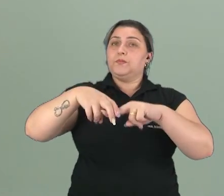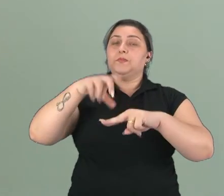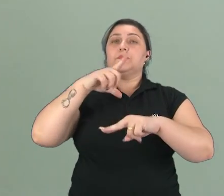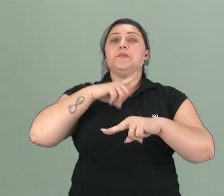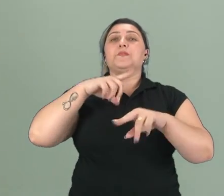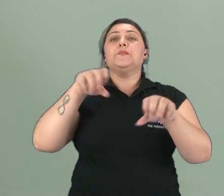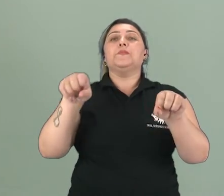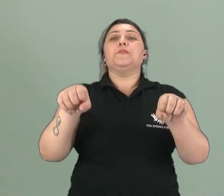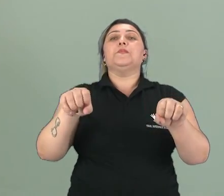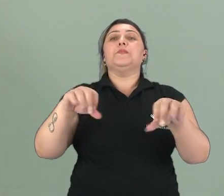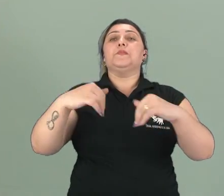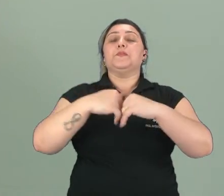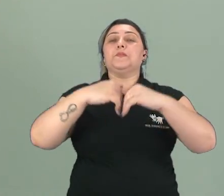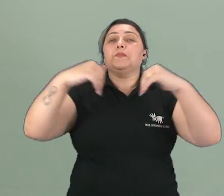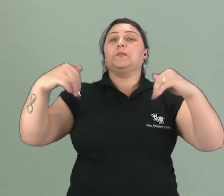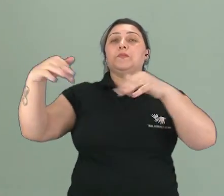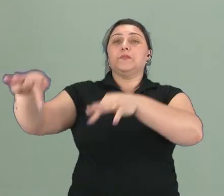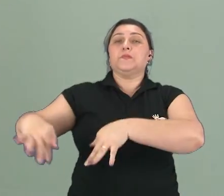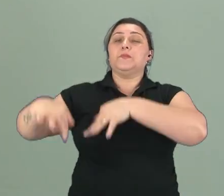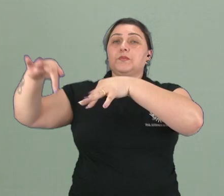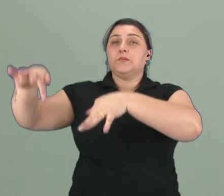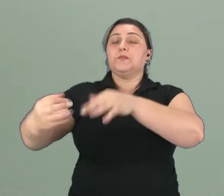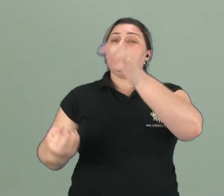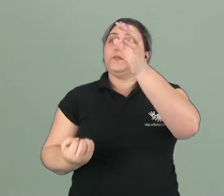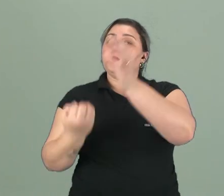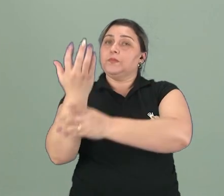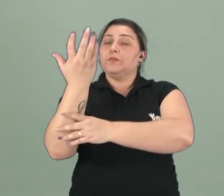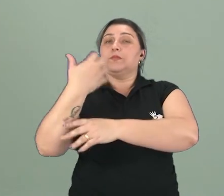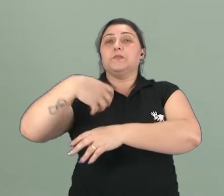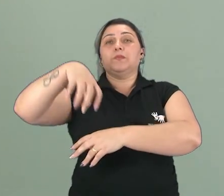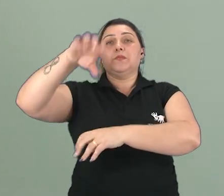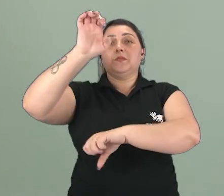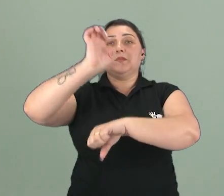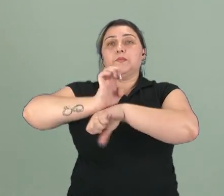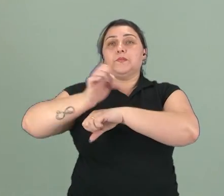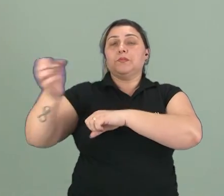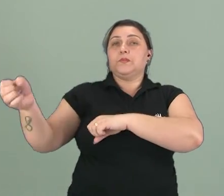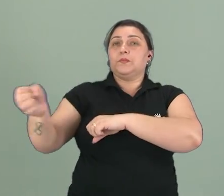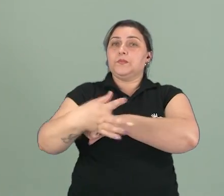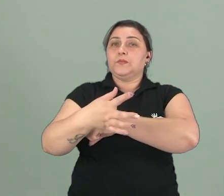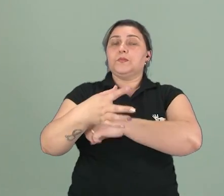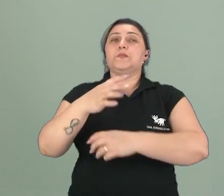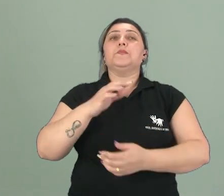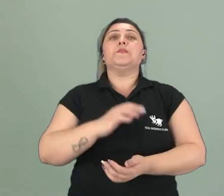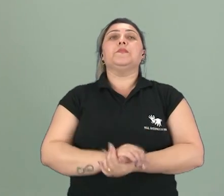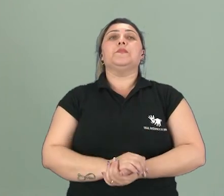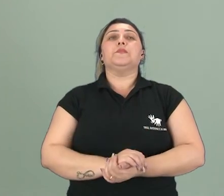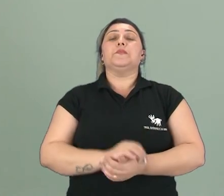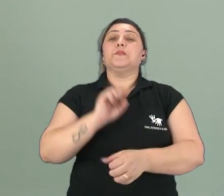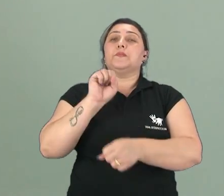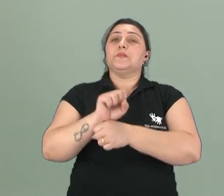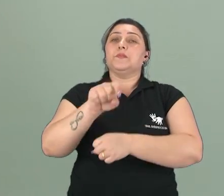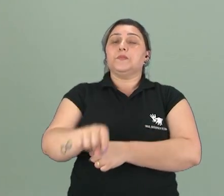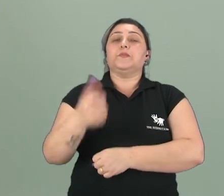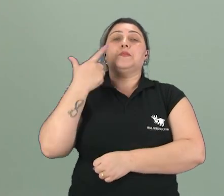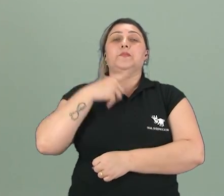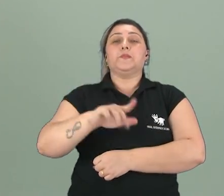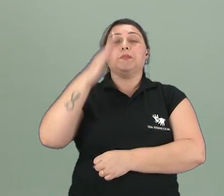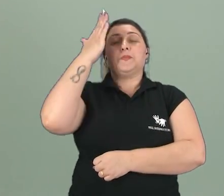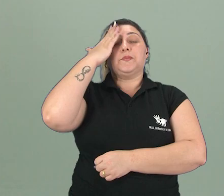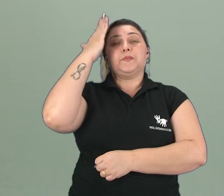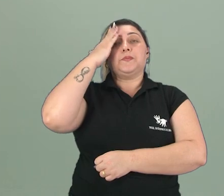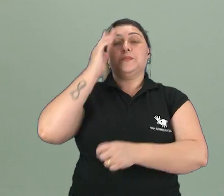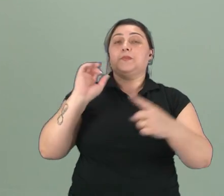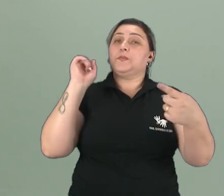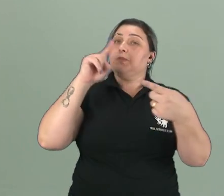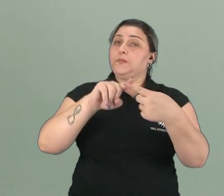esse rompimento do sistema feudal para o surgimento do chamado Estado moderno. Então é isso, eu espero que vocês tenham conseguido compreender